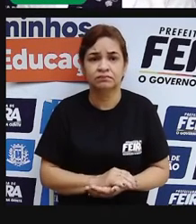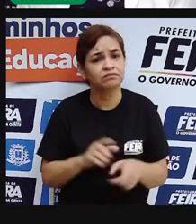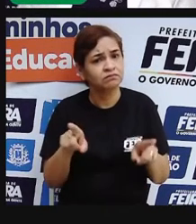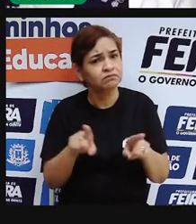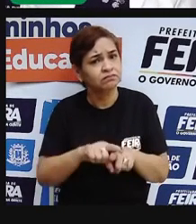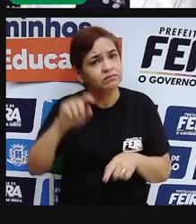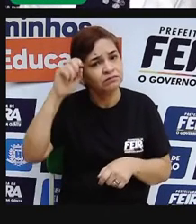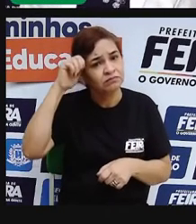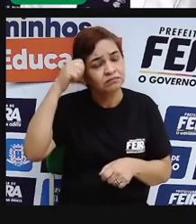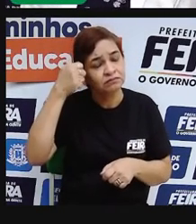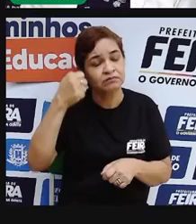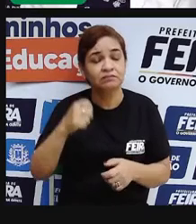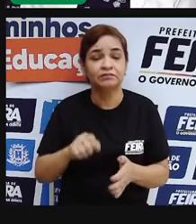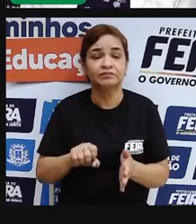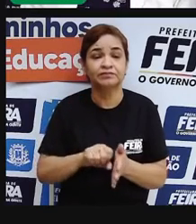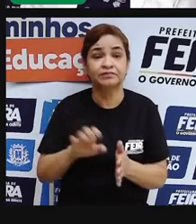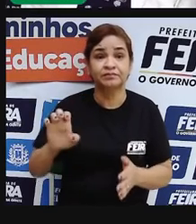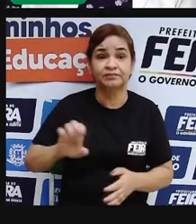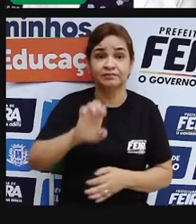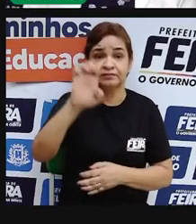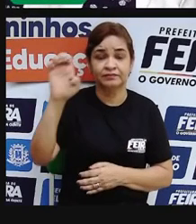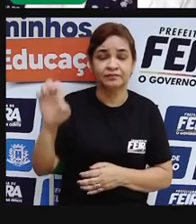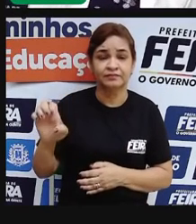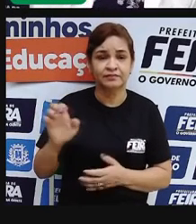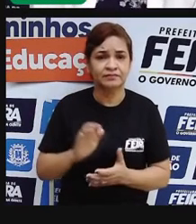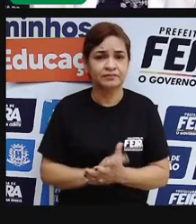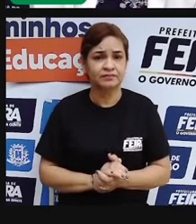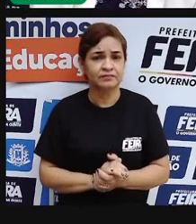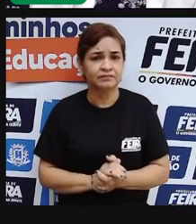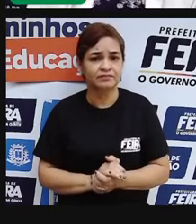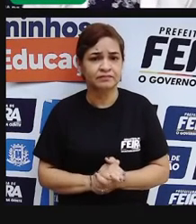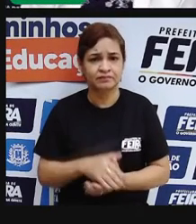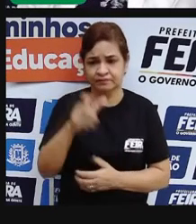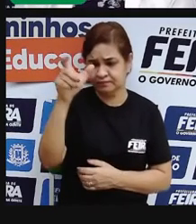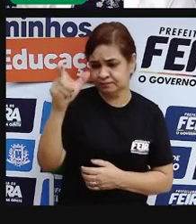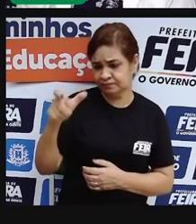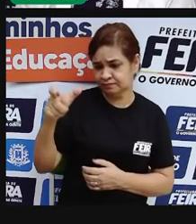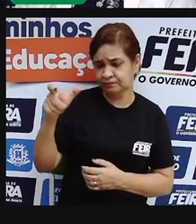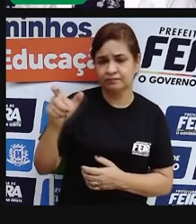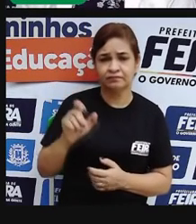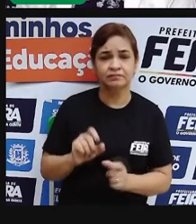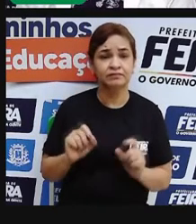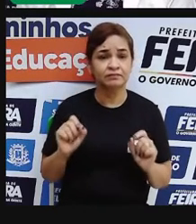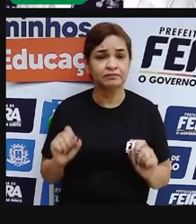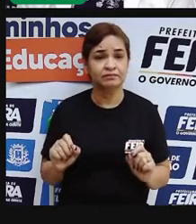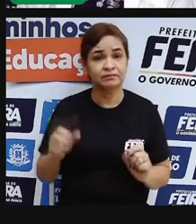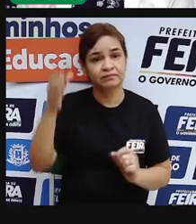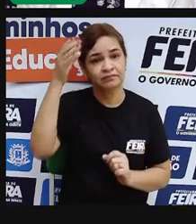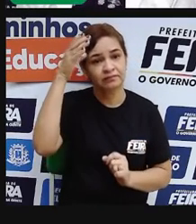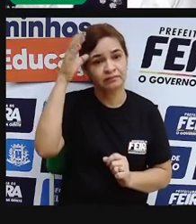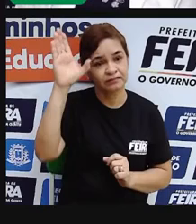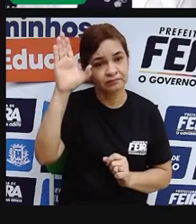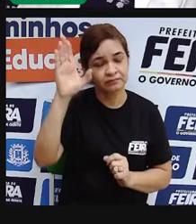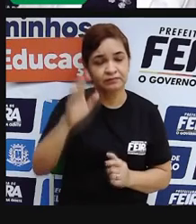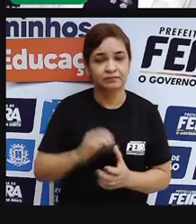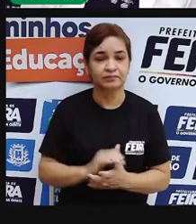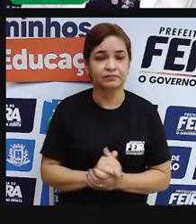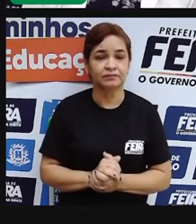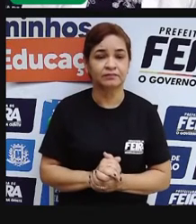e características europeias características físicas e características culturais